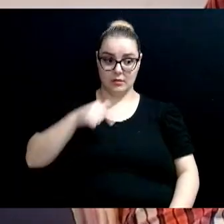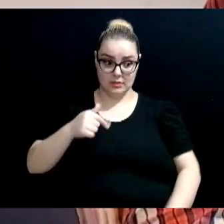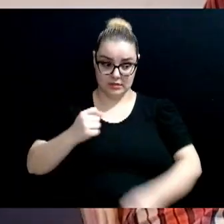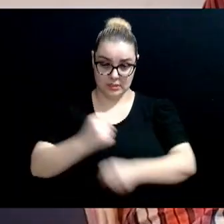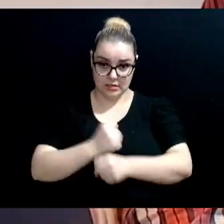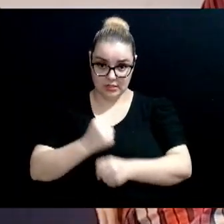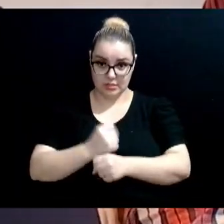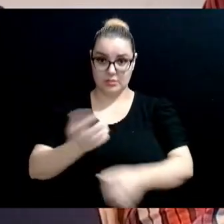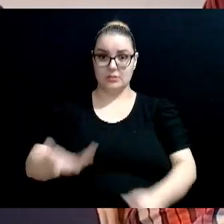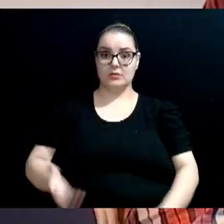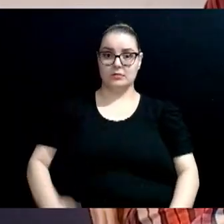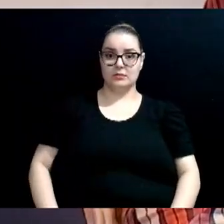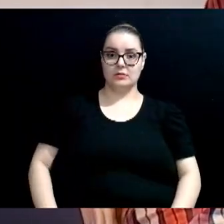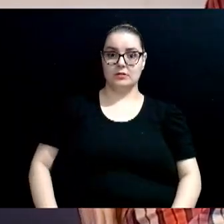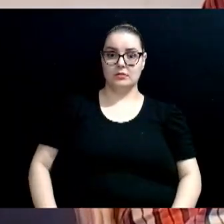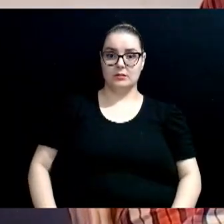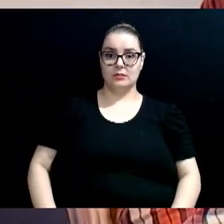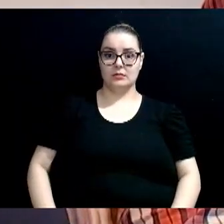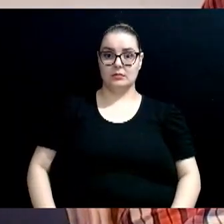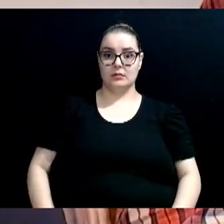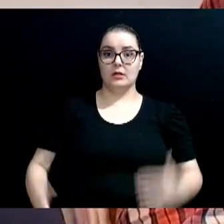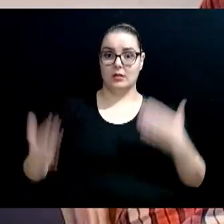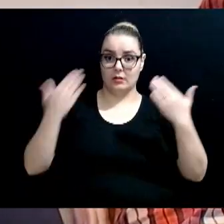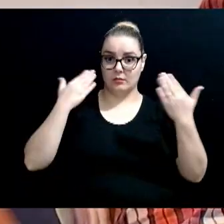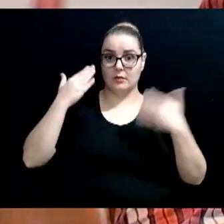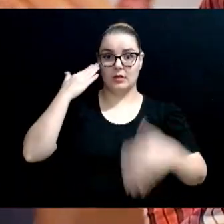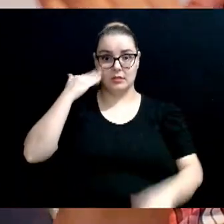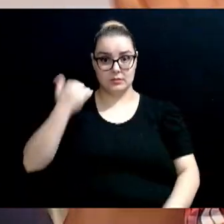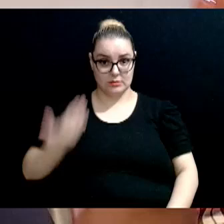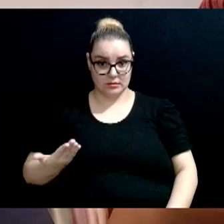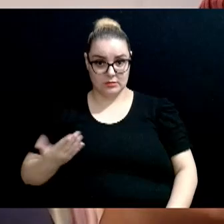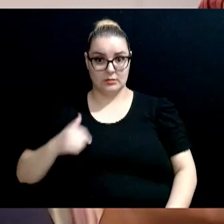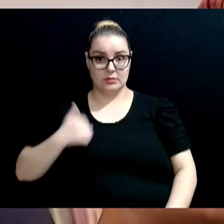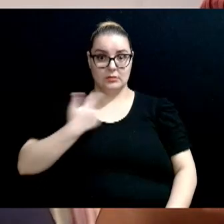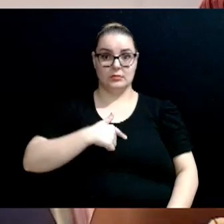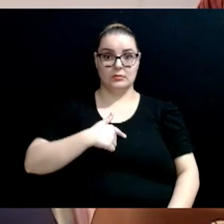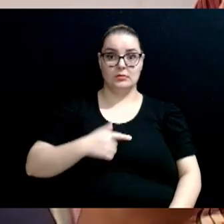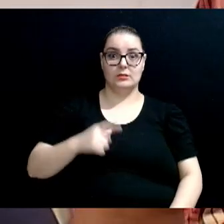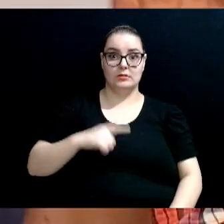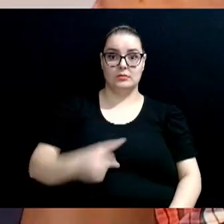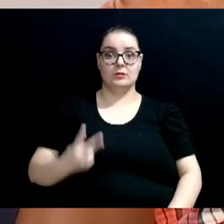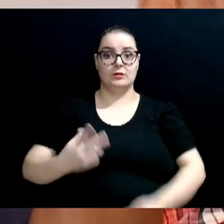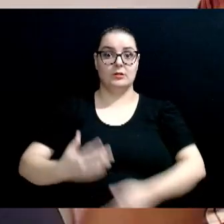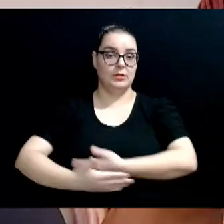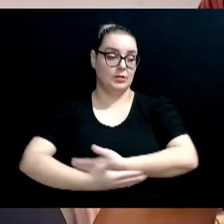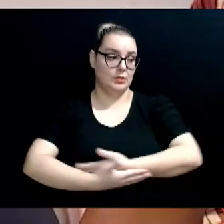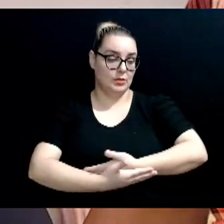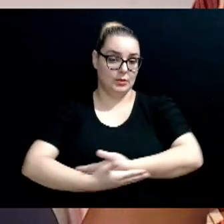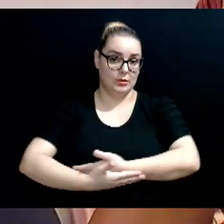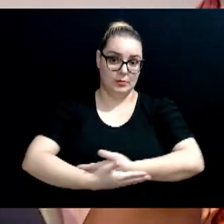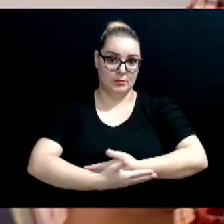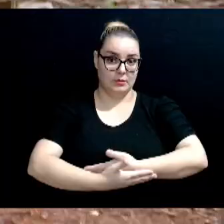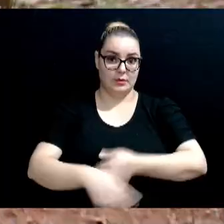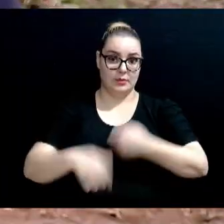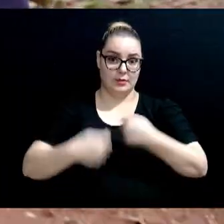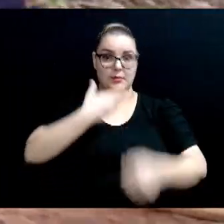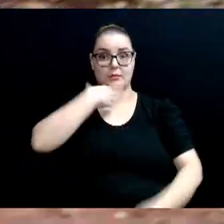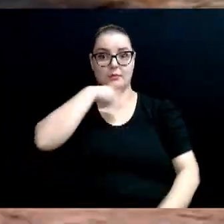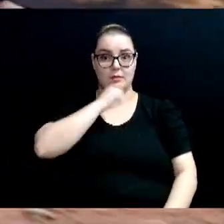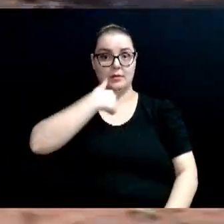e a psicóloga, sabendo que nós tínhamos 2 bebês que precisavam de papai e